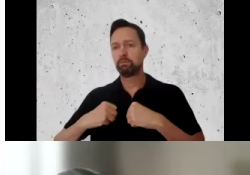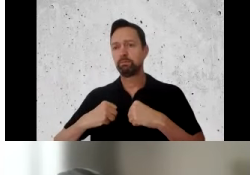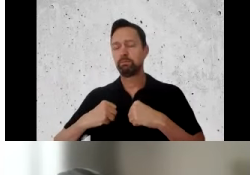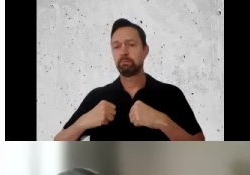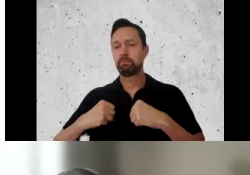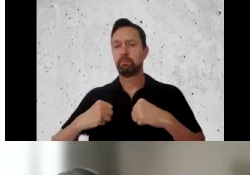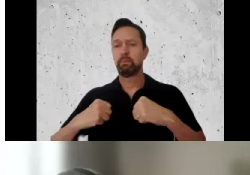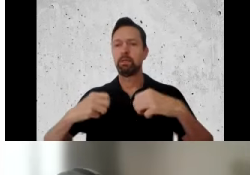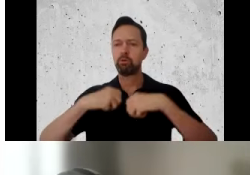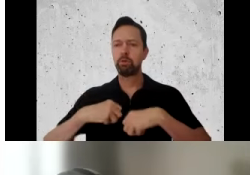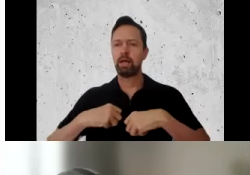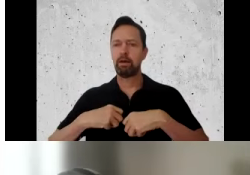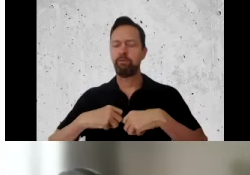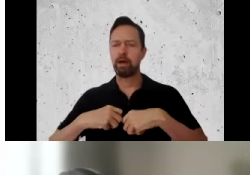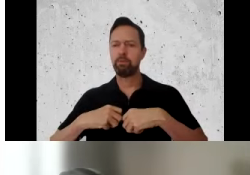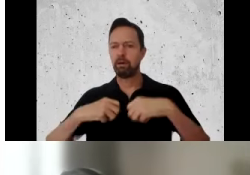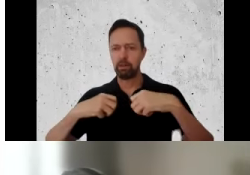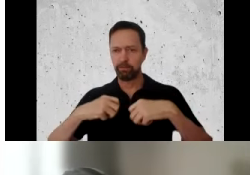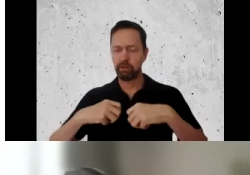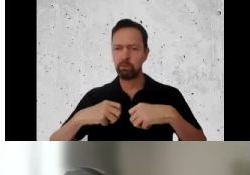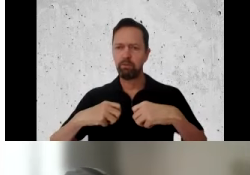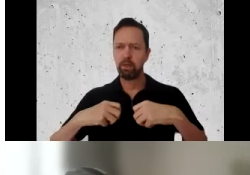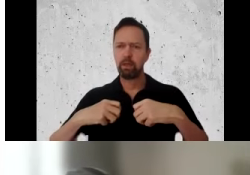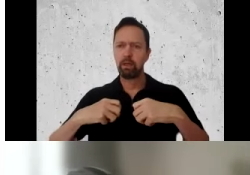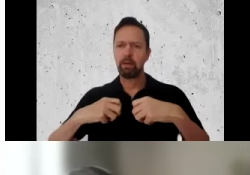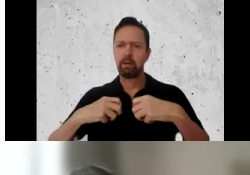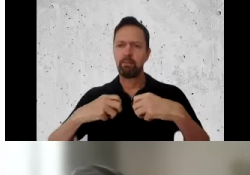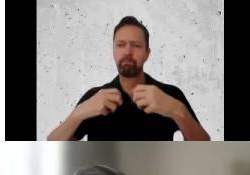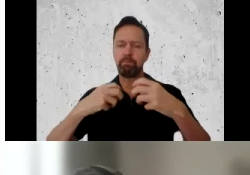incluíam dentro da firma